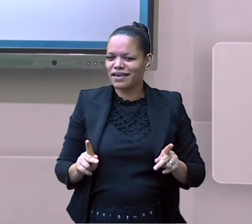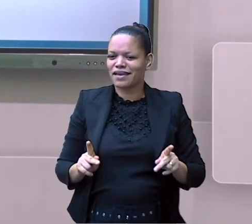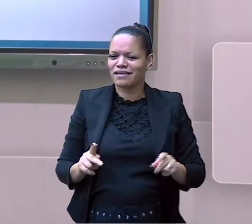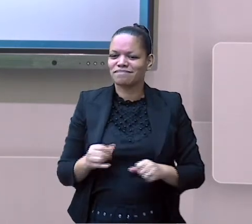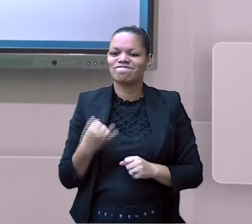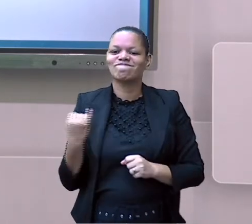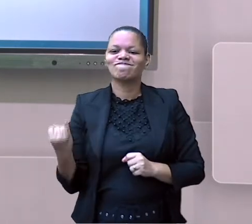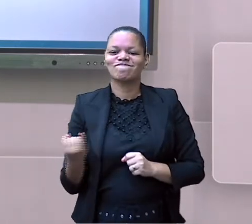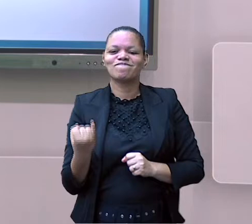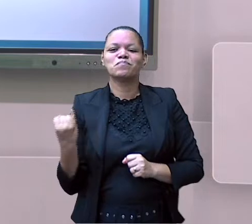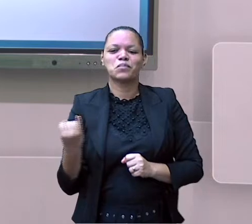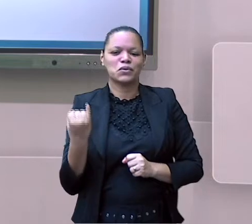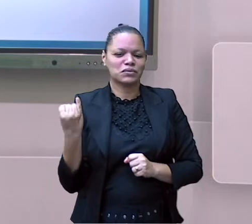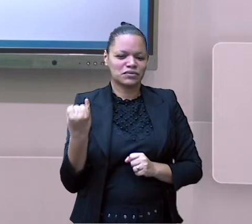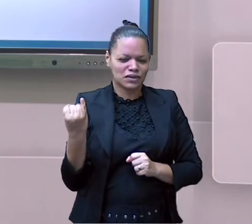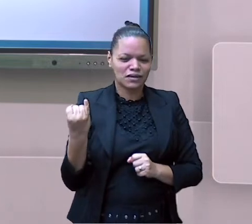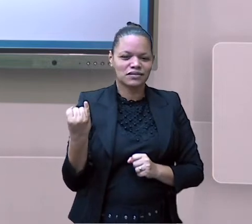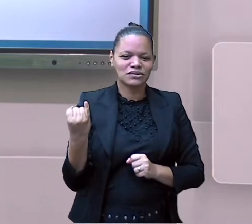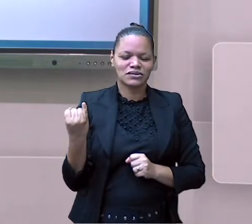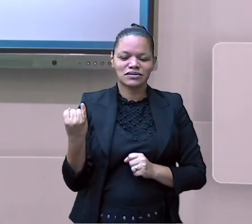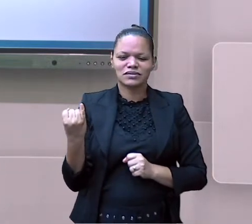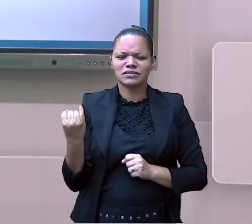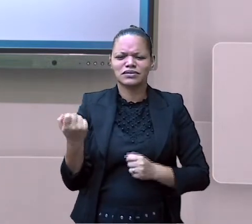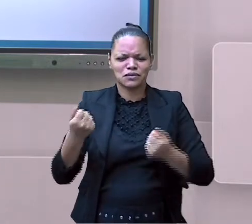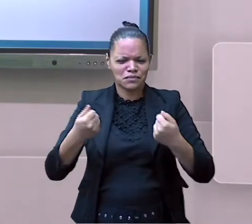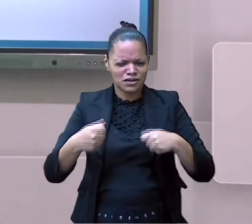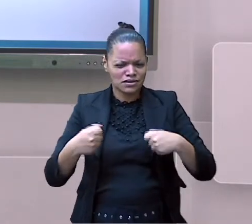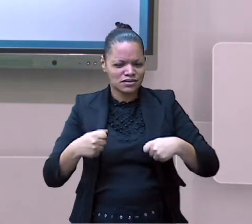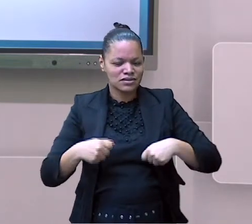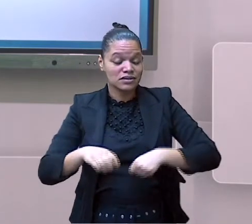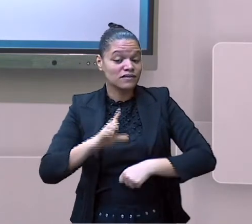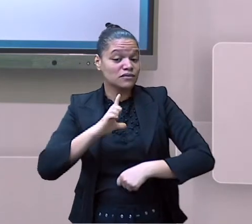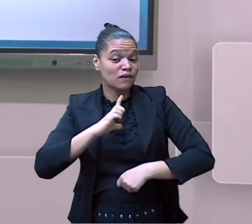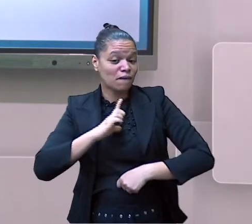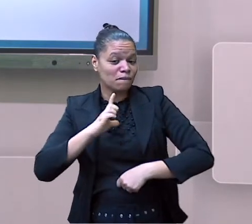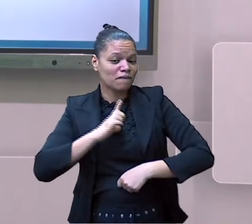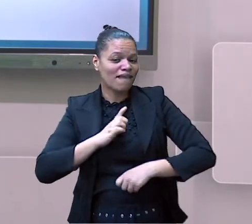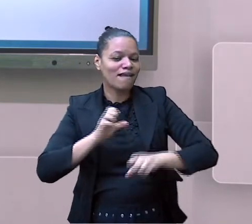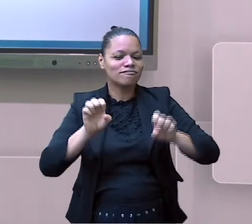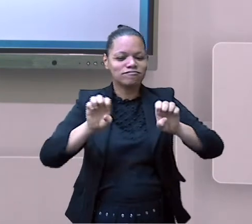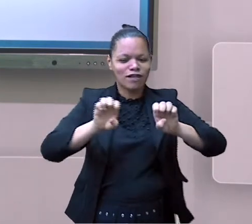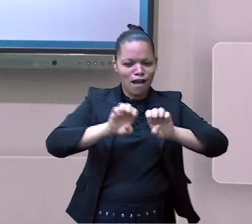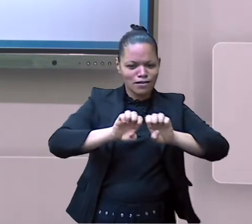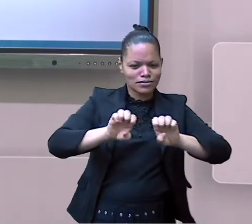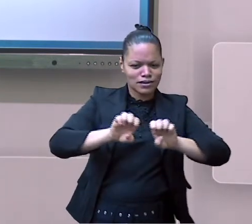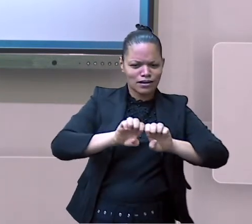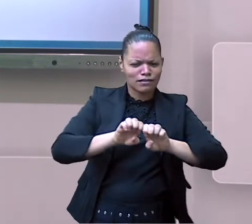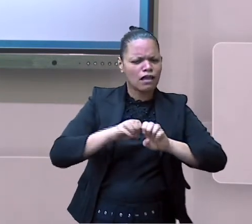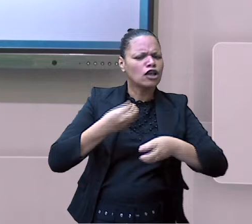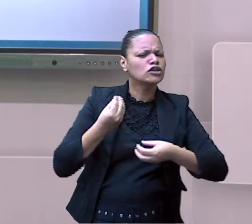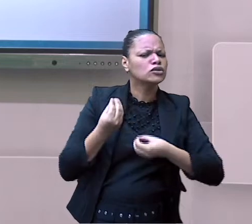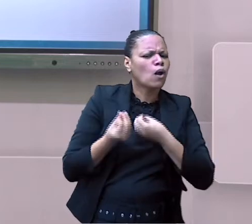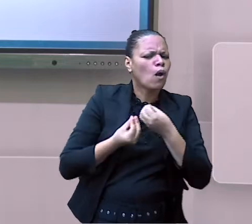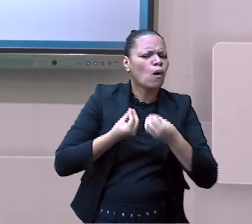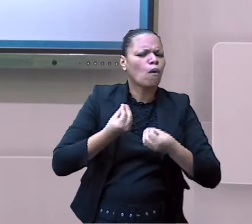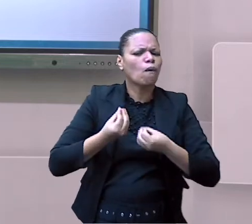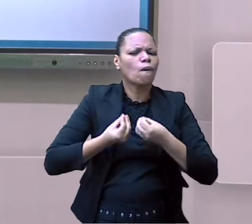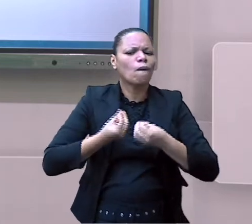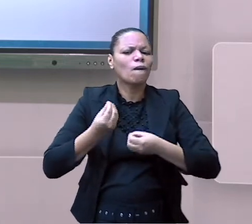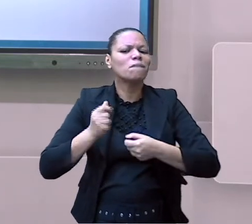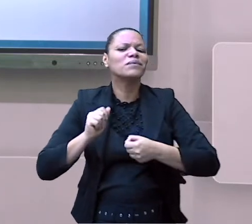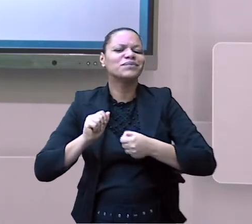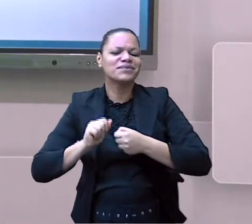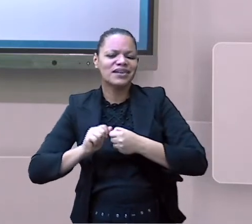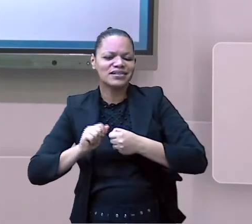uma estratégia de ação. Se eu fosse responder, eu ia responder com esse comentário aí. E